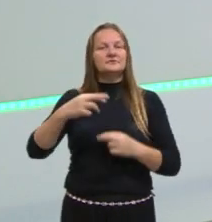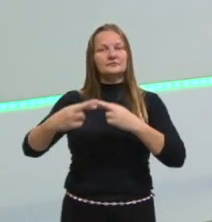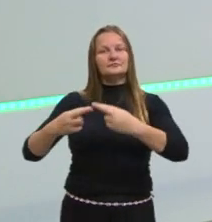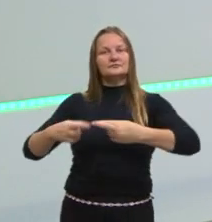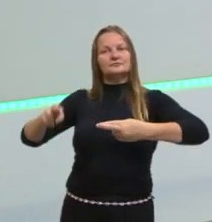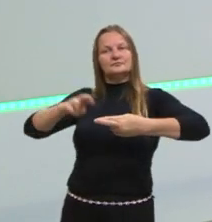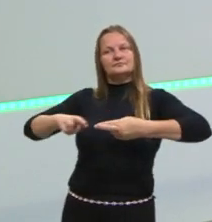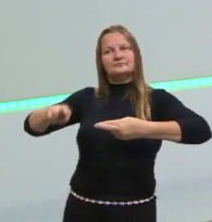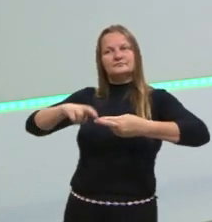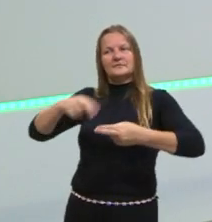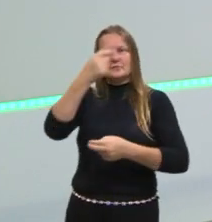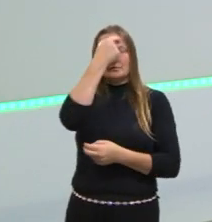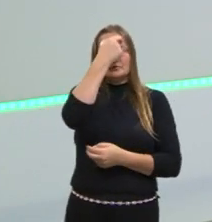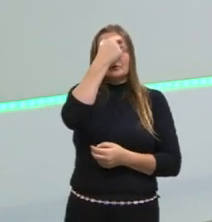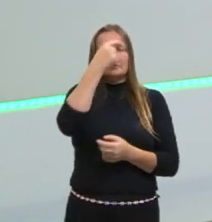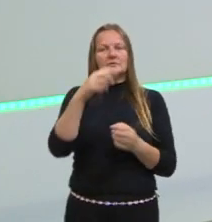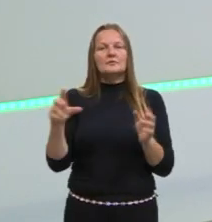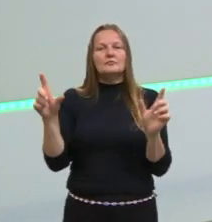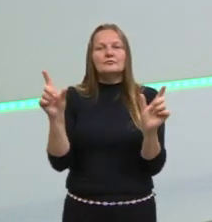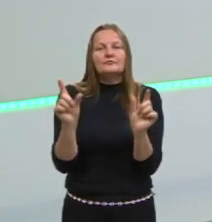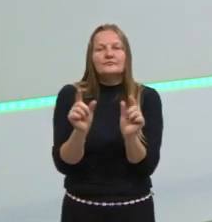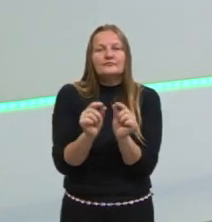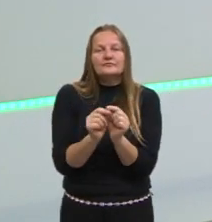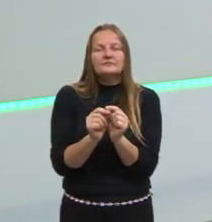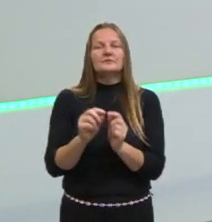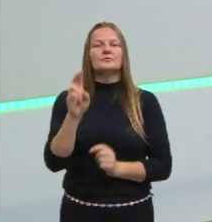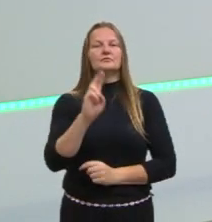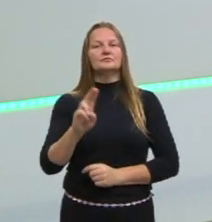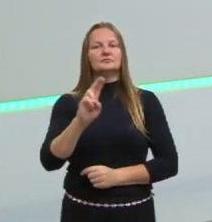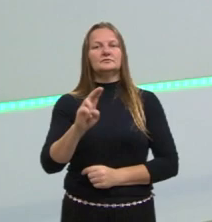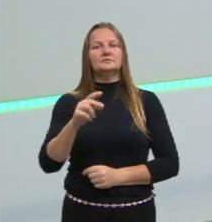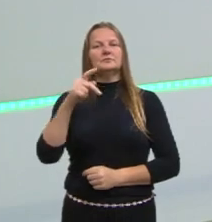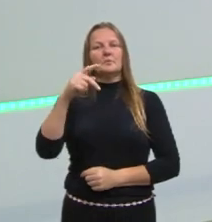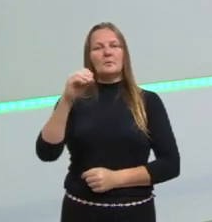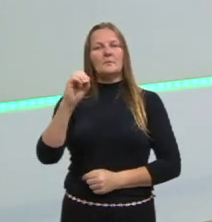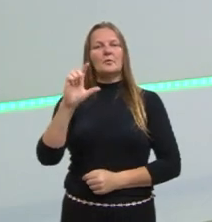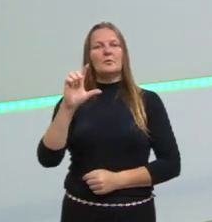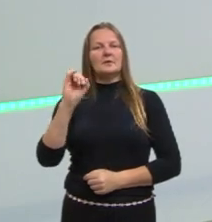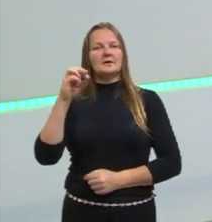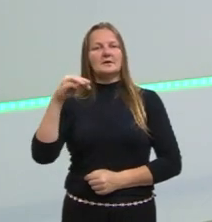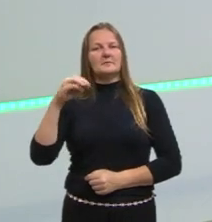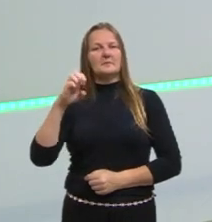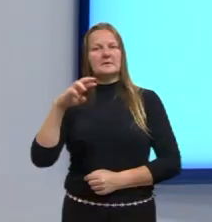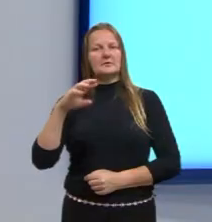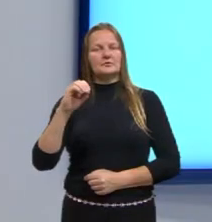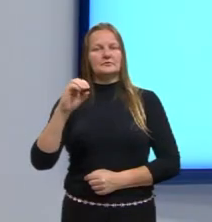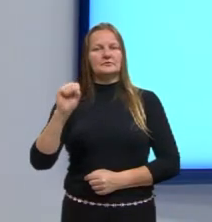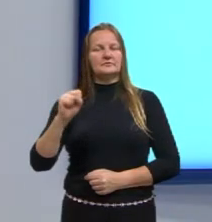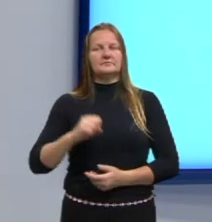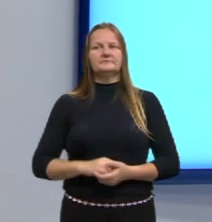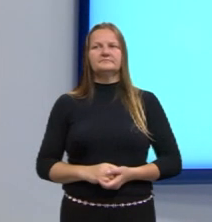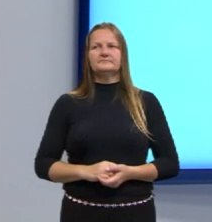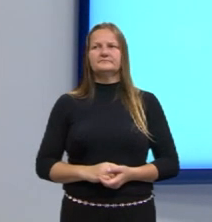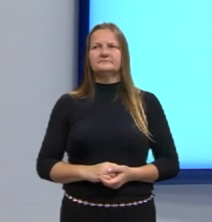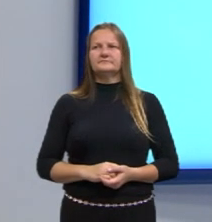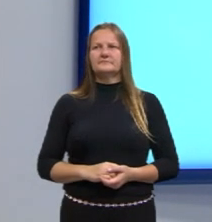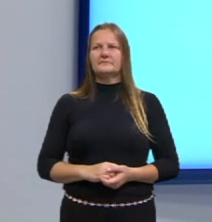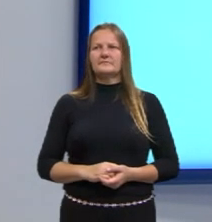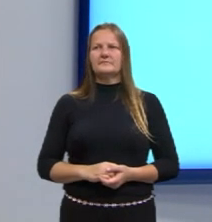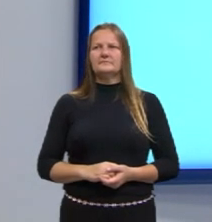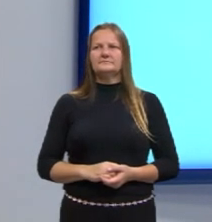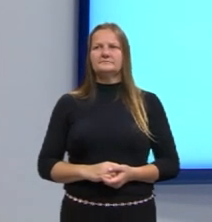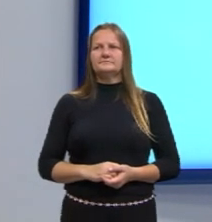conscientização e redução da utilização de polímeros E aí entra ciências também porque